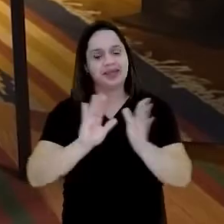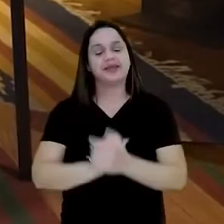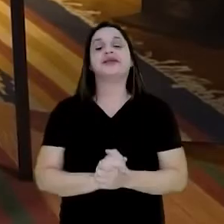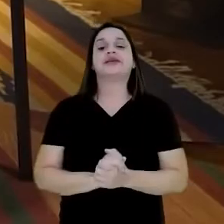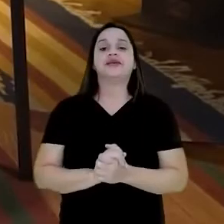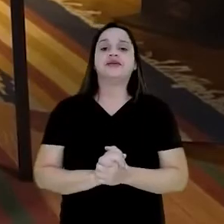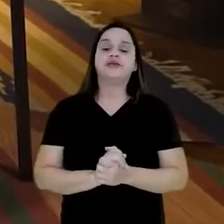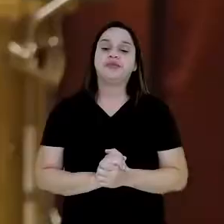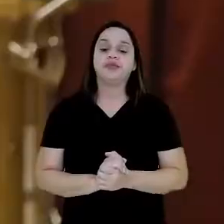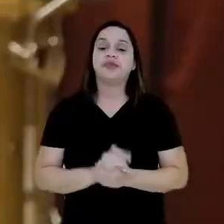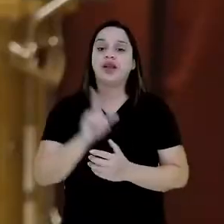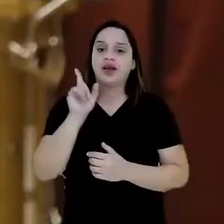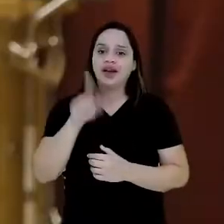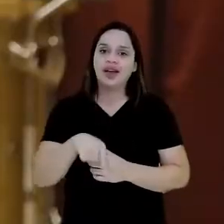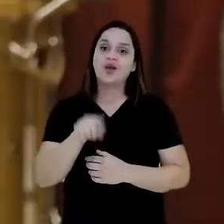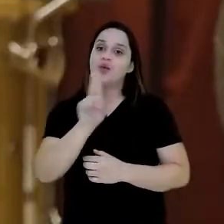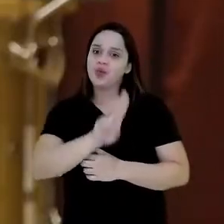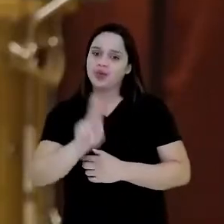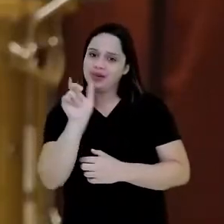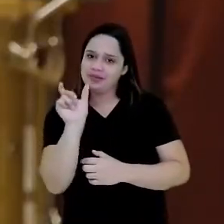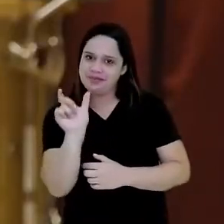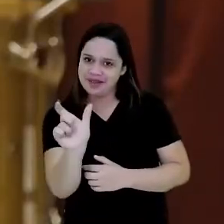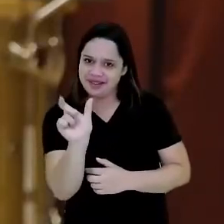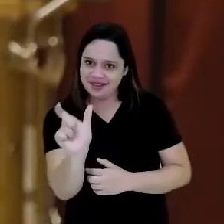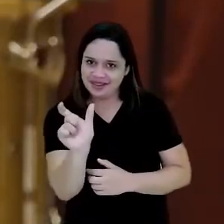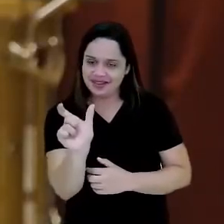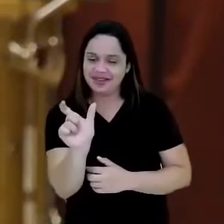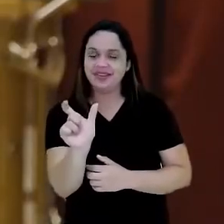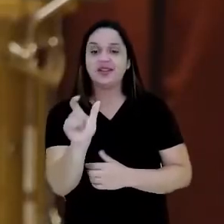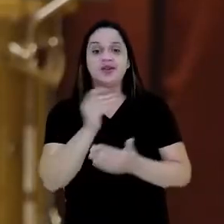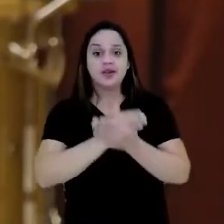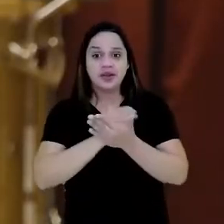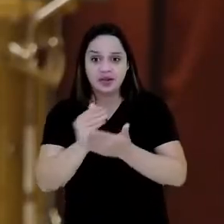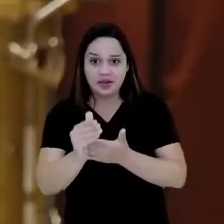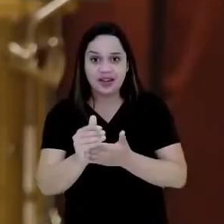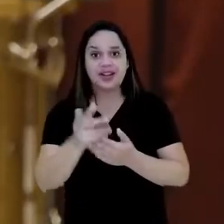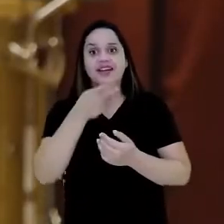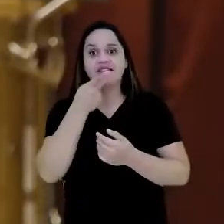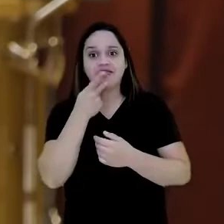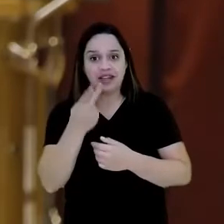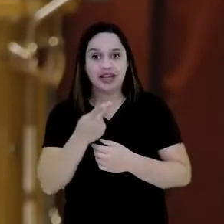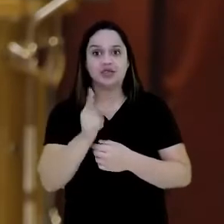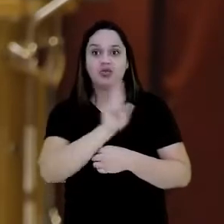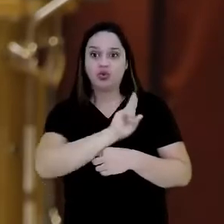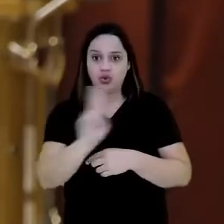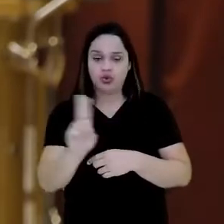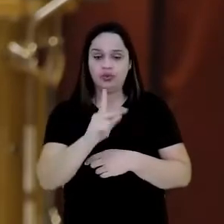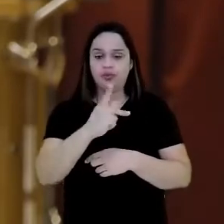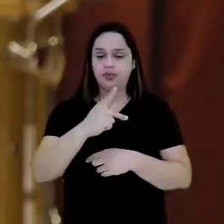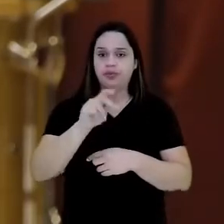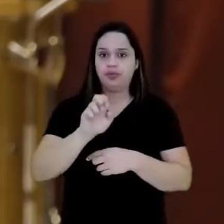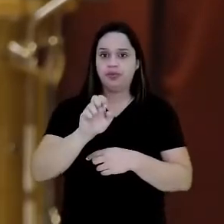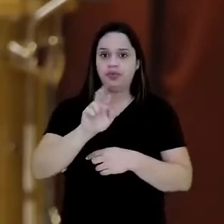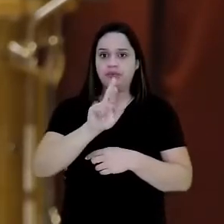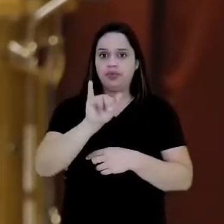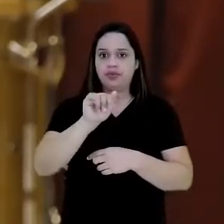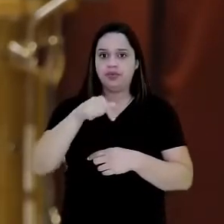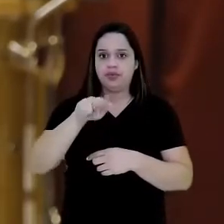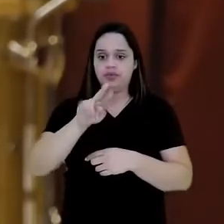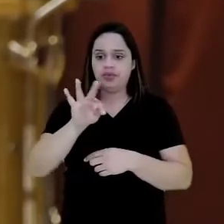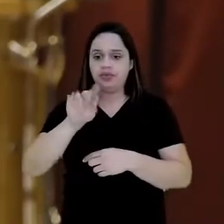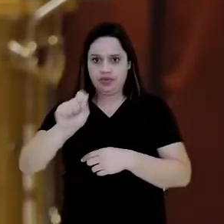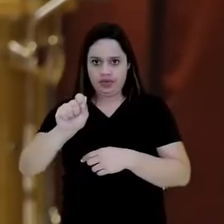eu uso eu comecei a falar periquita